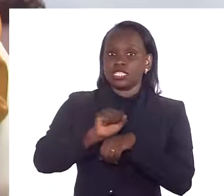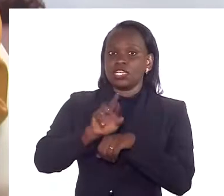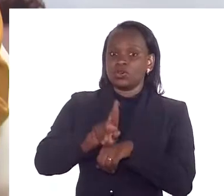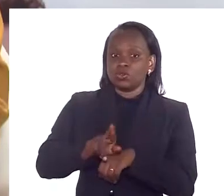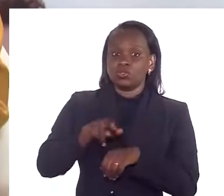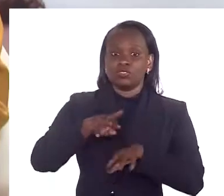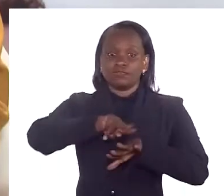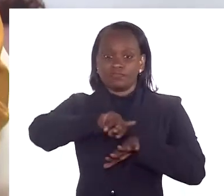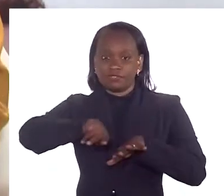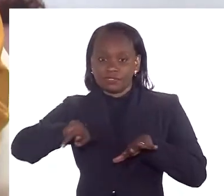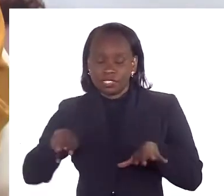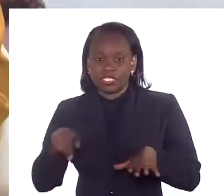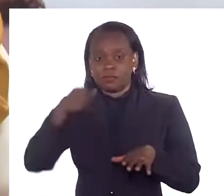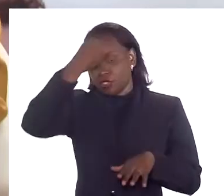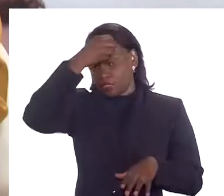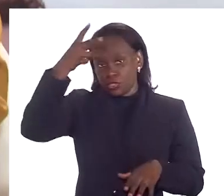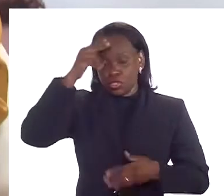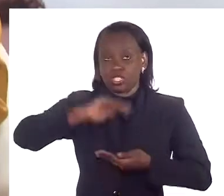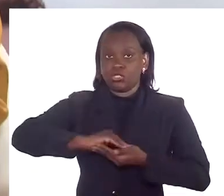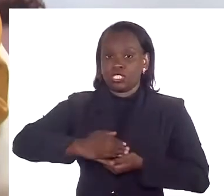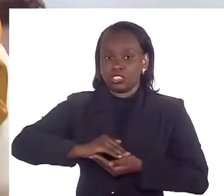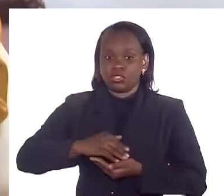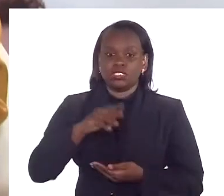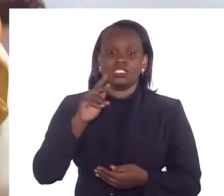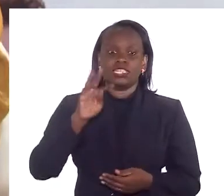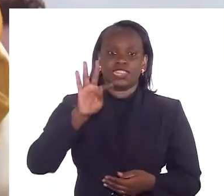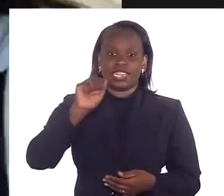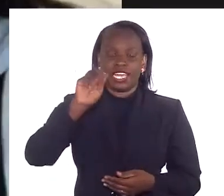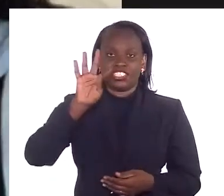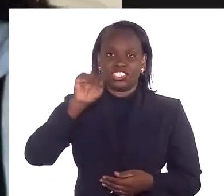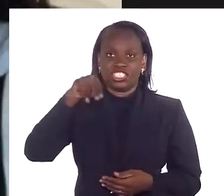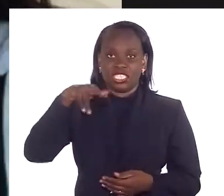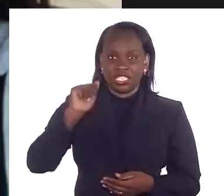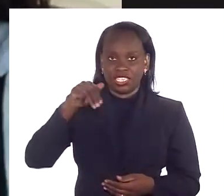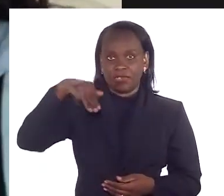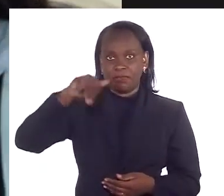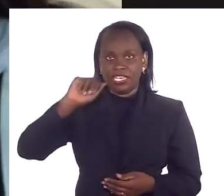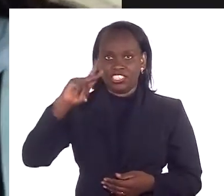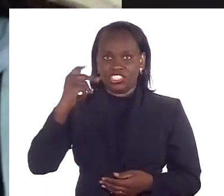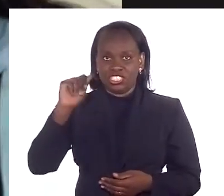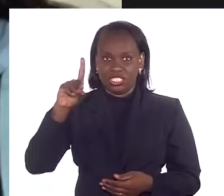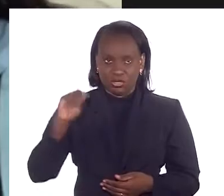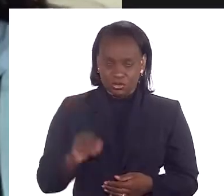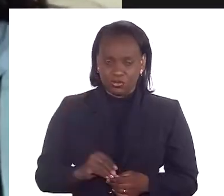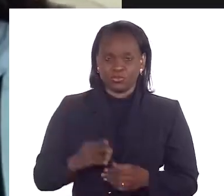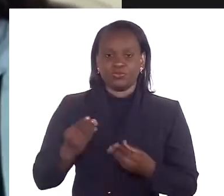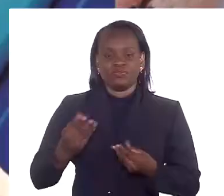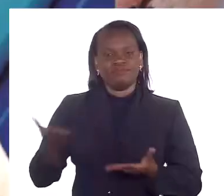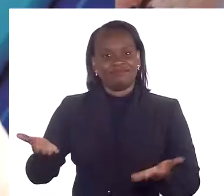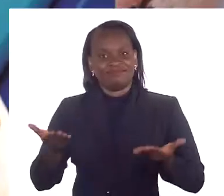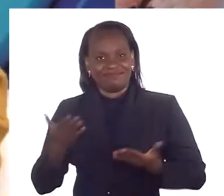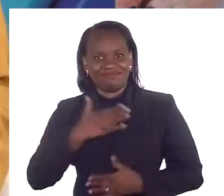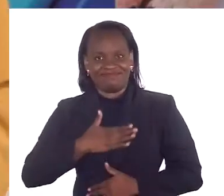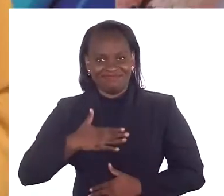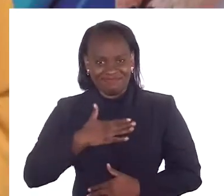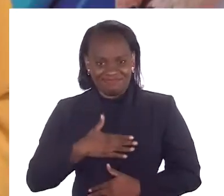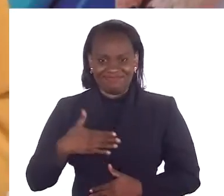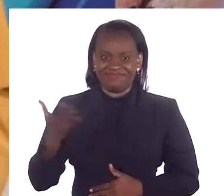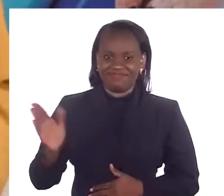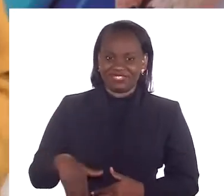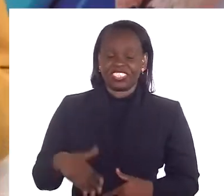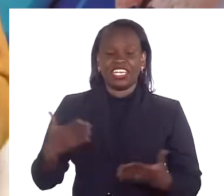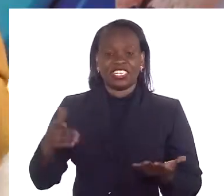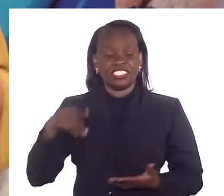Recursos Multifuncionais na Prefeitura de Rio das Ostras, Tatiana Machado. Muito bem-vindas ao